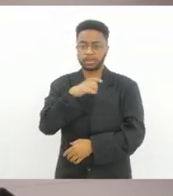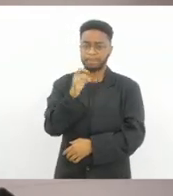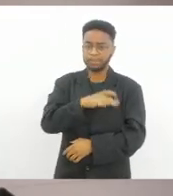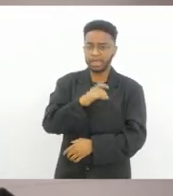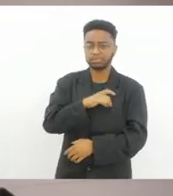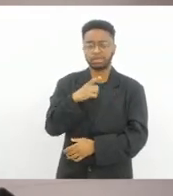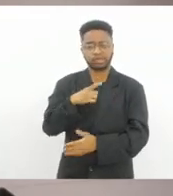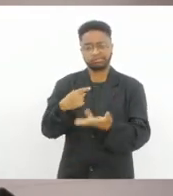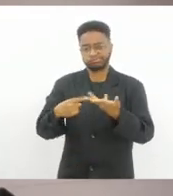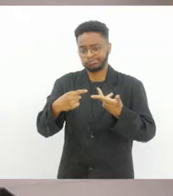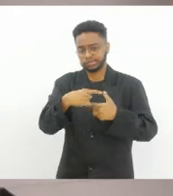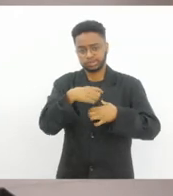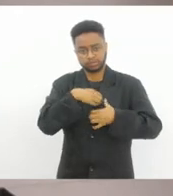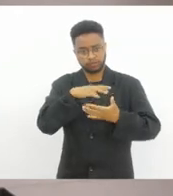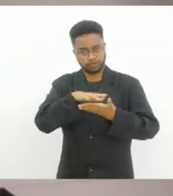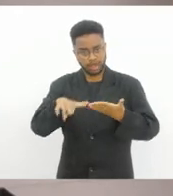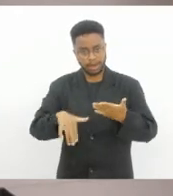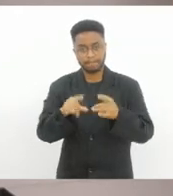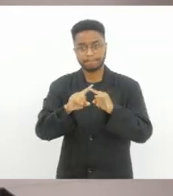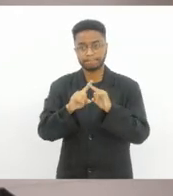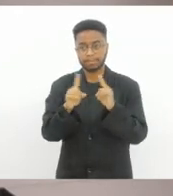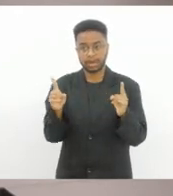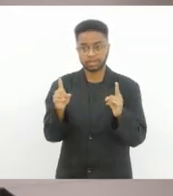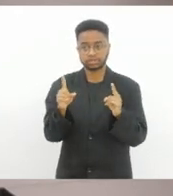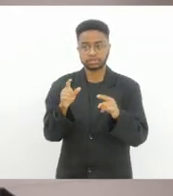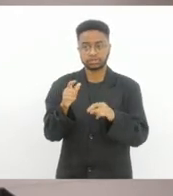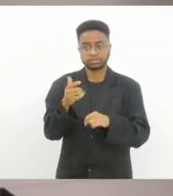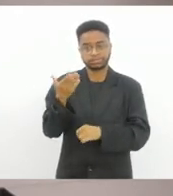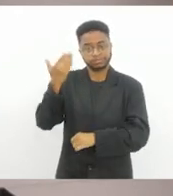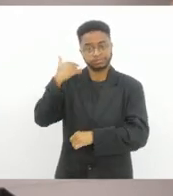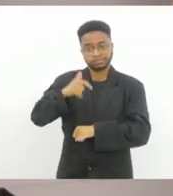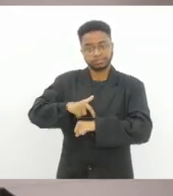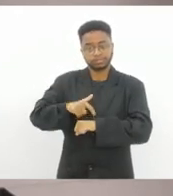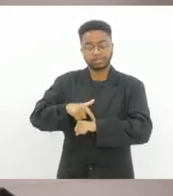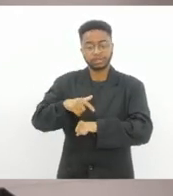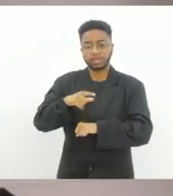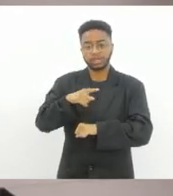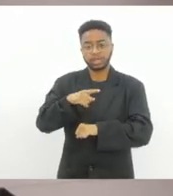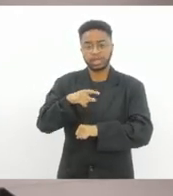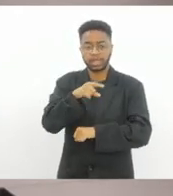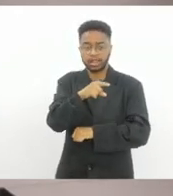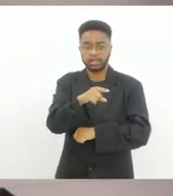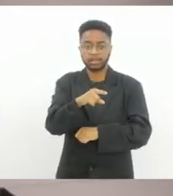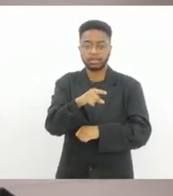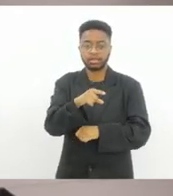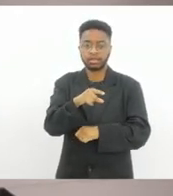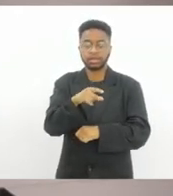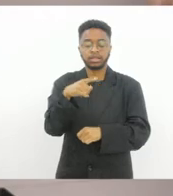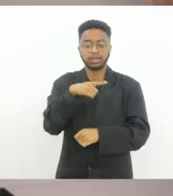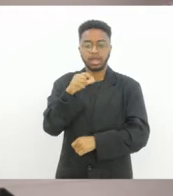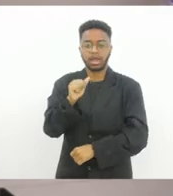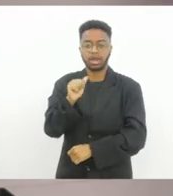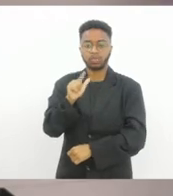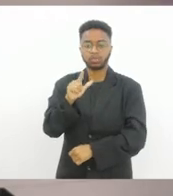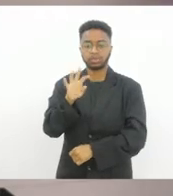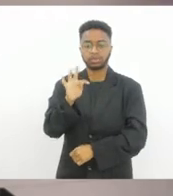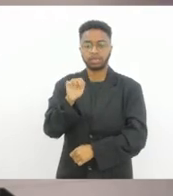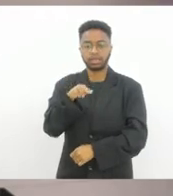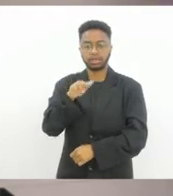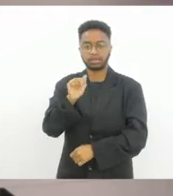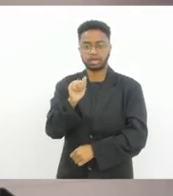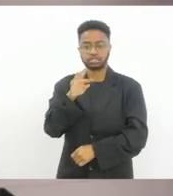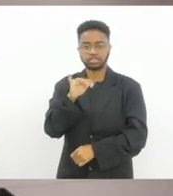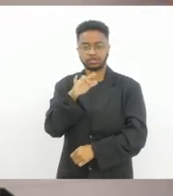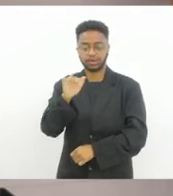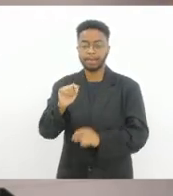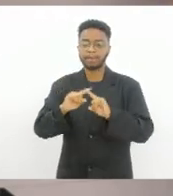tinha tudo. Teve audiência, mas na época era ainda alternativa, que ele pegou alternativa. Mas eu